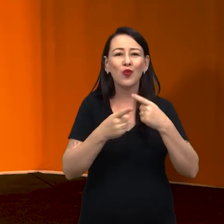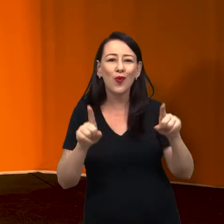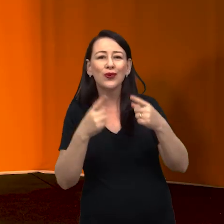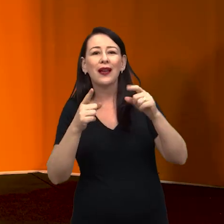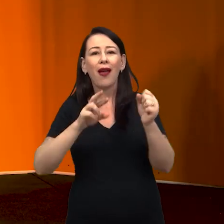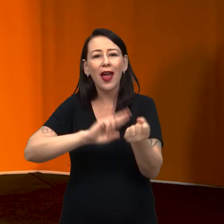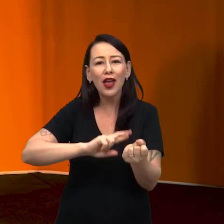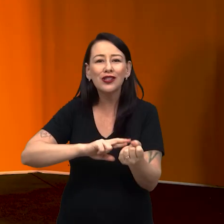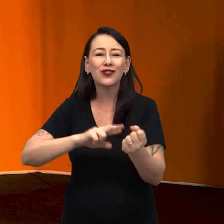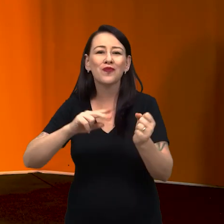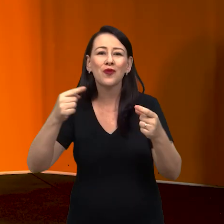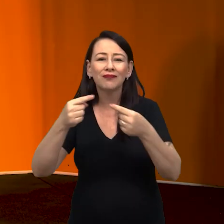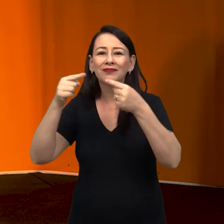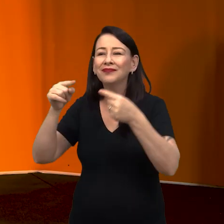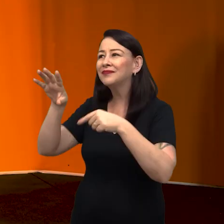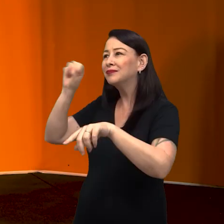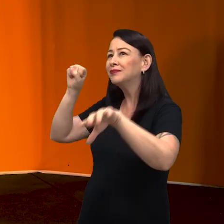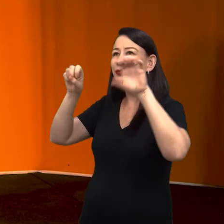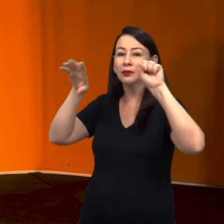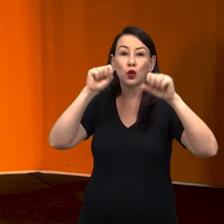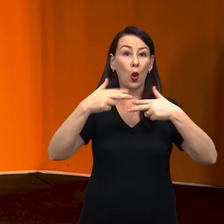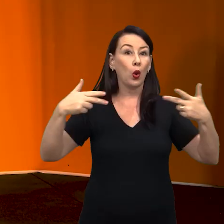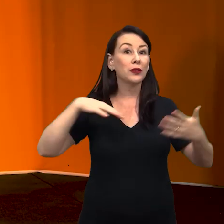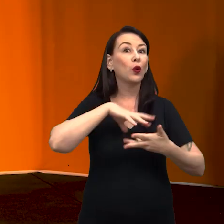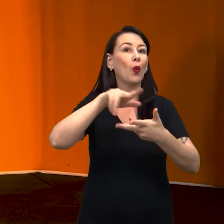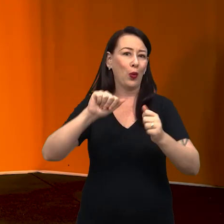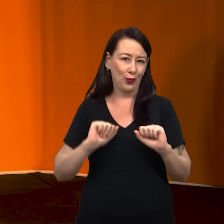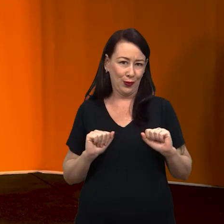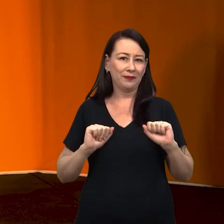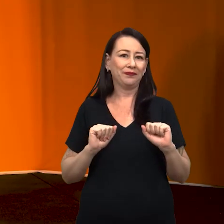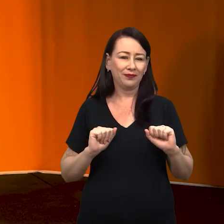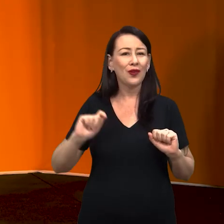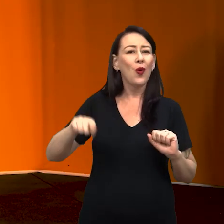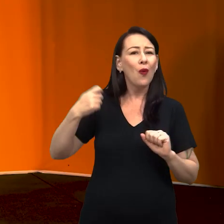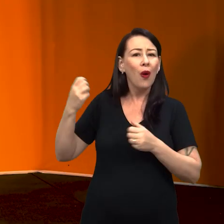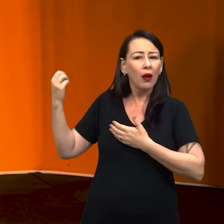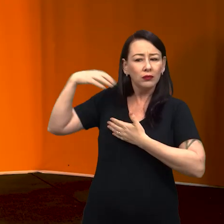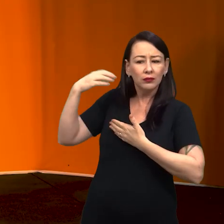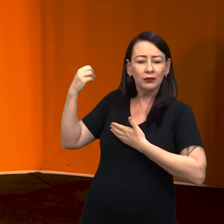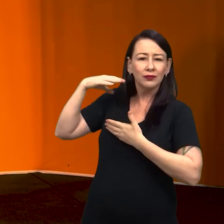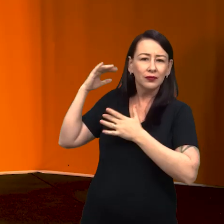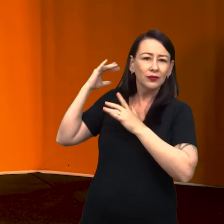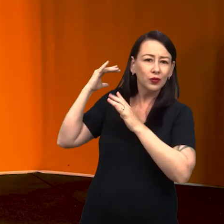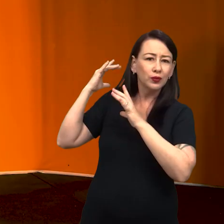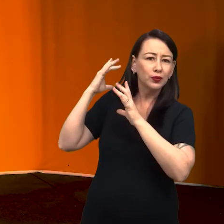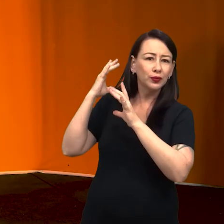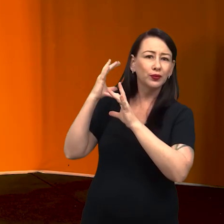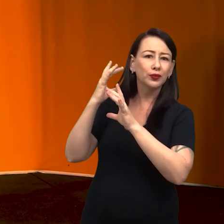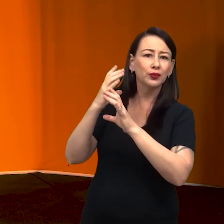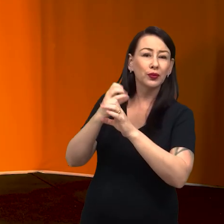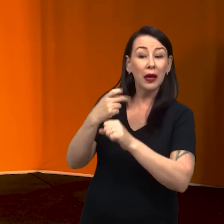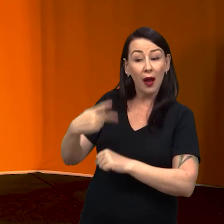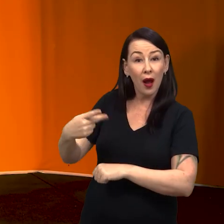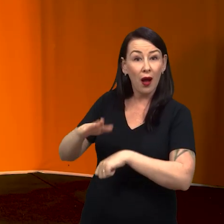também, para aprender o mundo. Então, esse repertório ele vai possibilitando